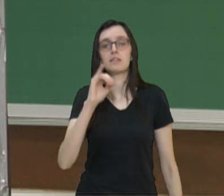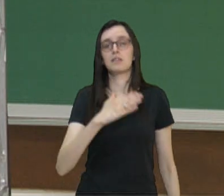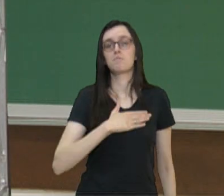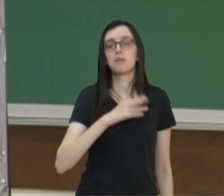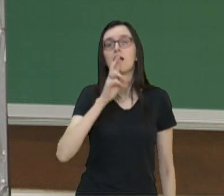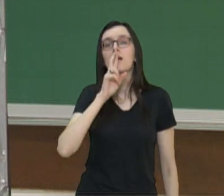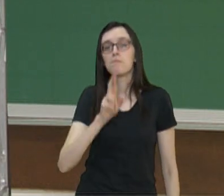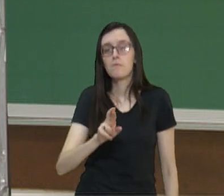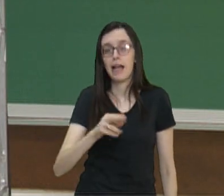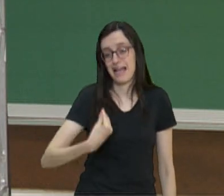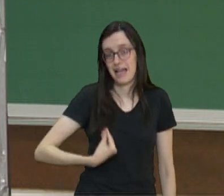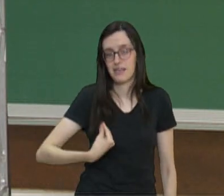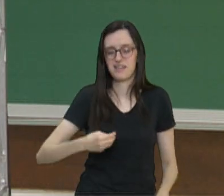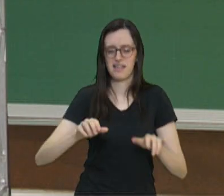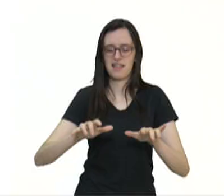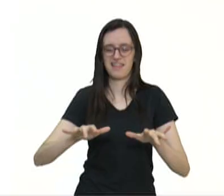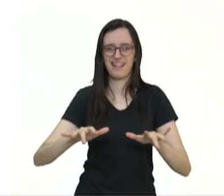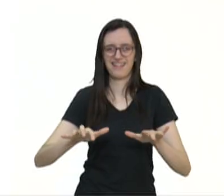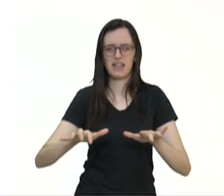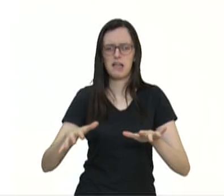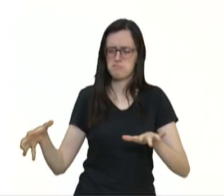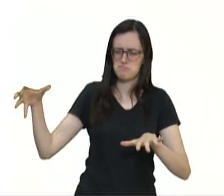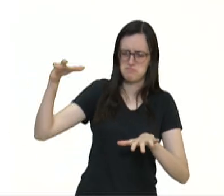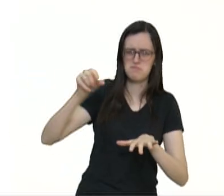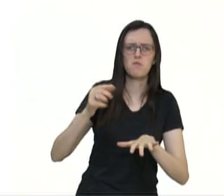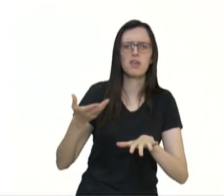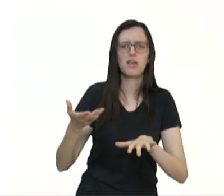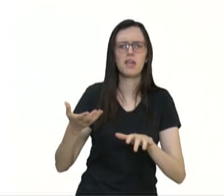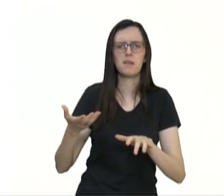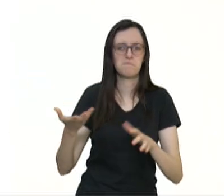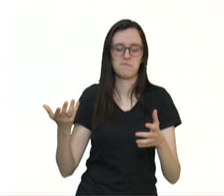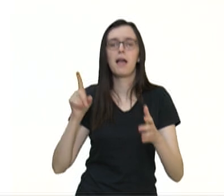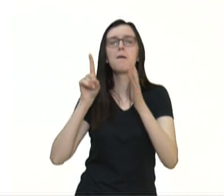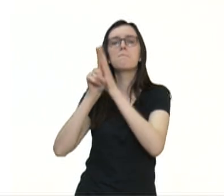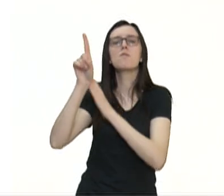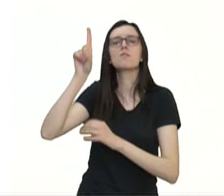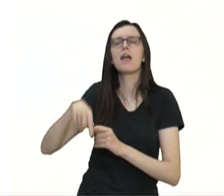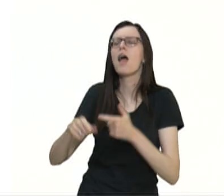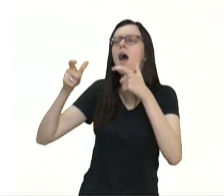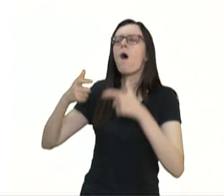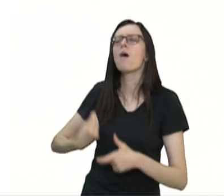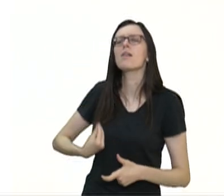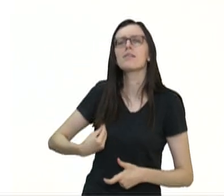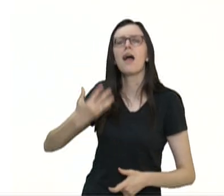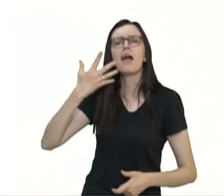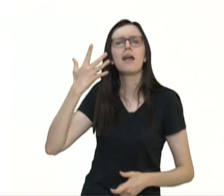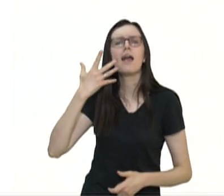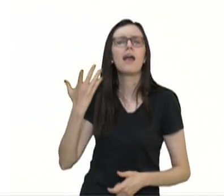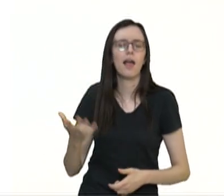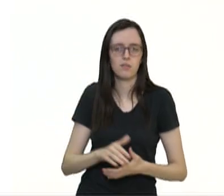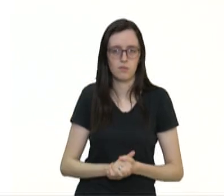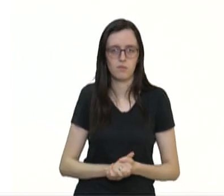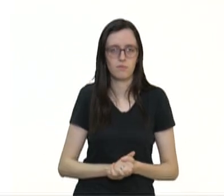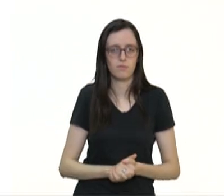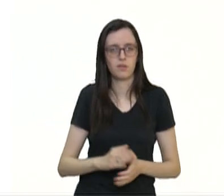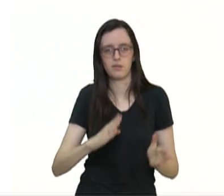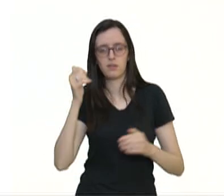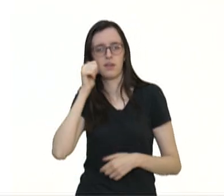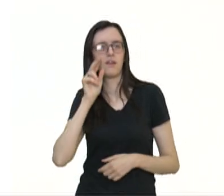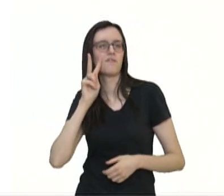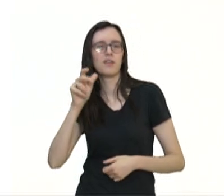resposta ele está no teclado, o que eu quero saber? Where? Where is the cat? Onde está o gato? E a outra, olha a mocinha